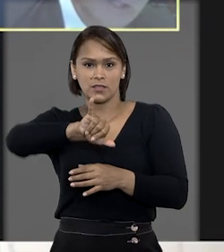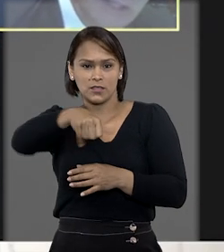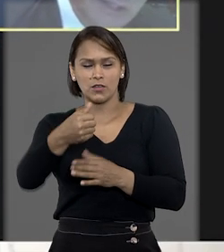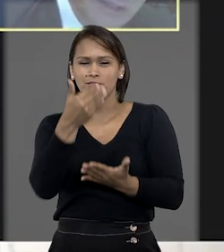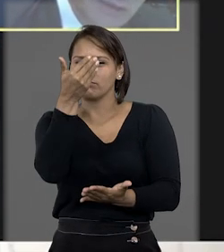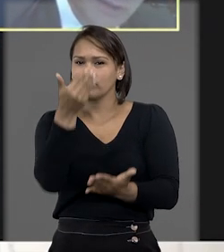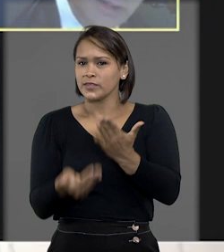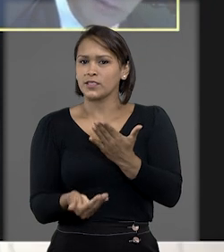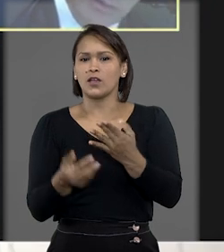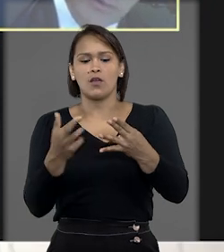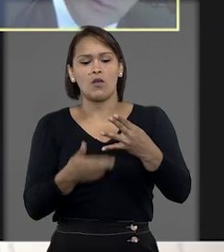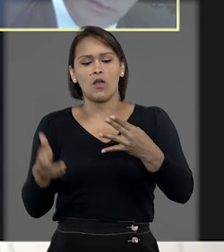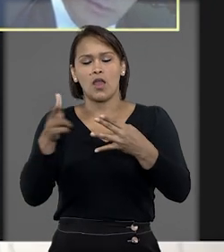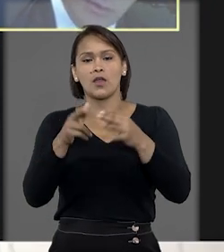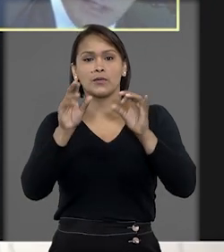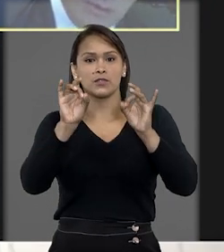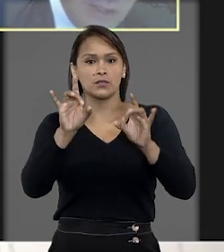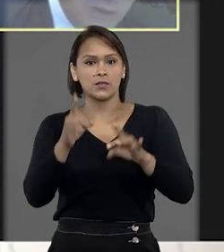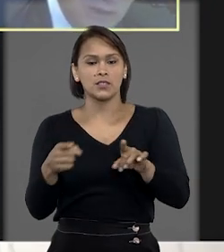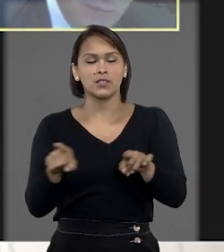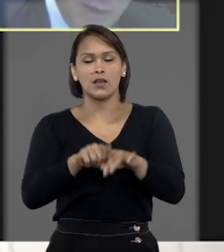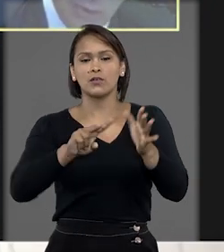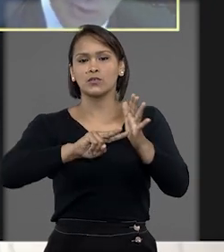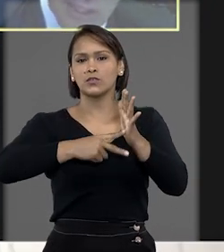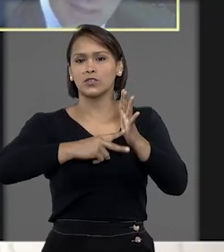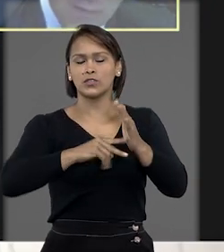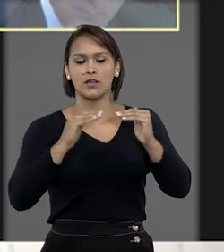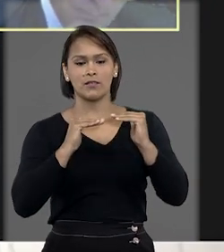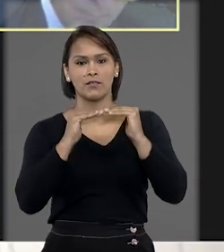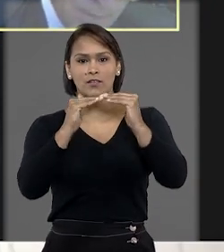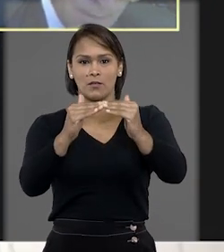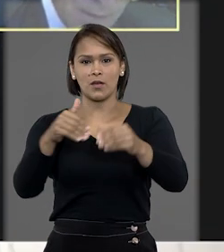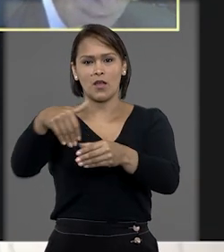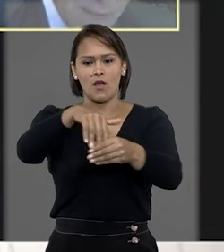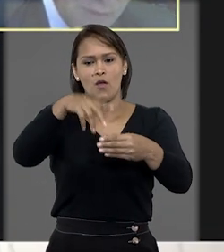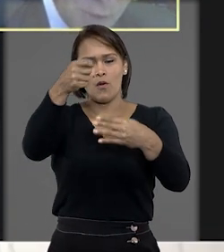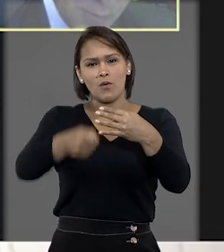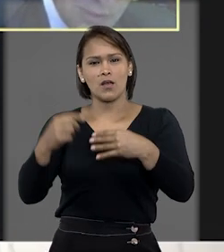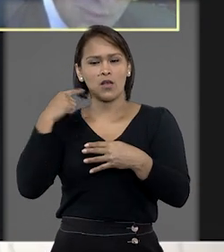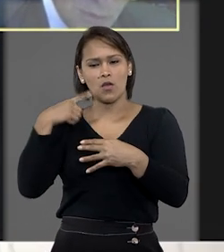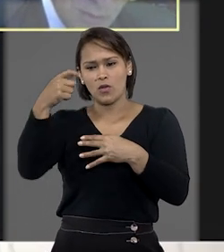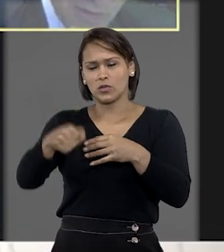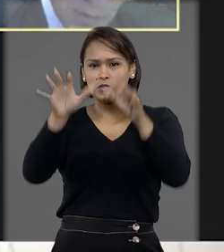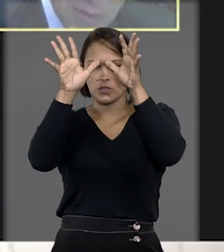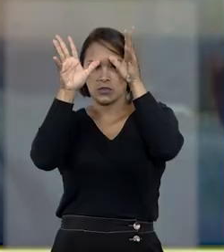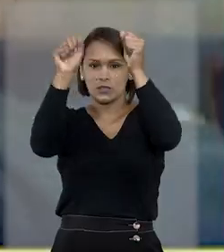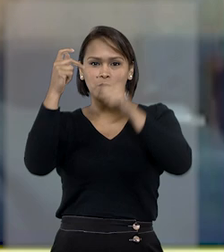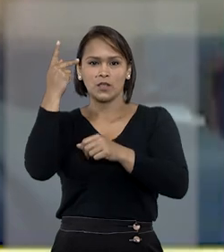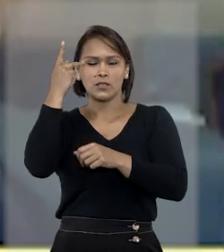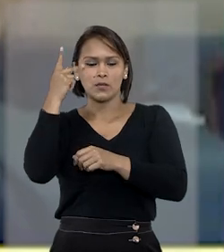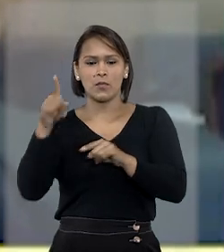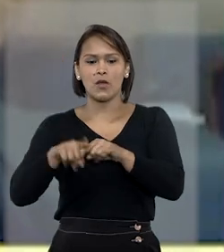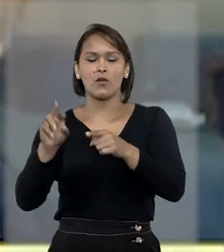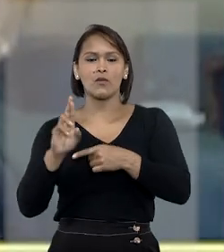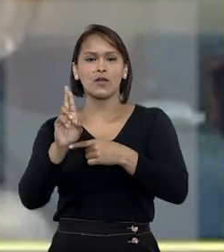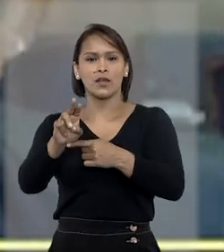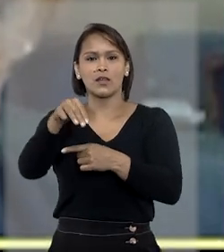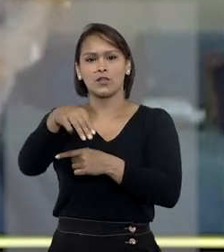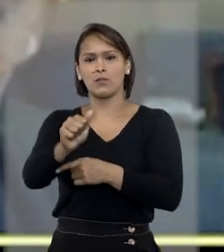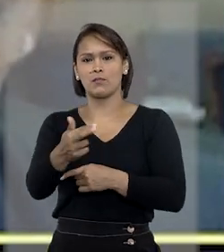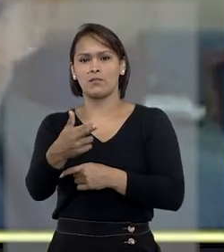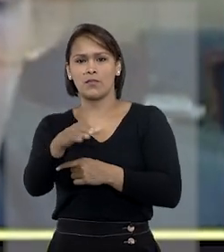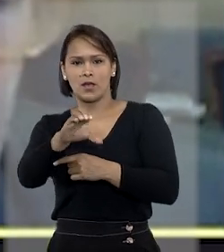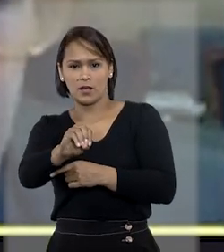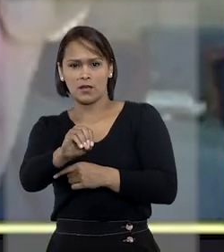turma do STJ negou provimento ao recurso especial do sindicato e Manteve o acórdão do tribunal Estadual o relator ministro